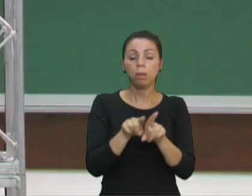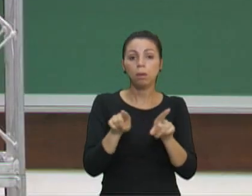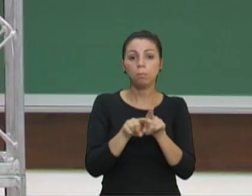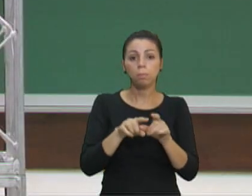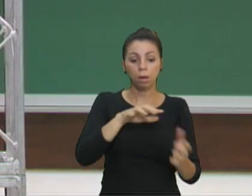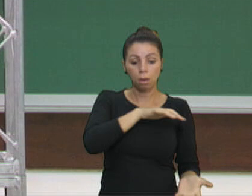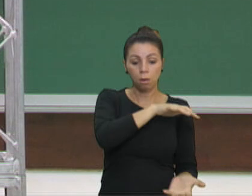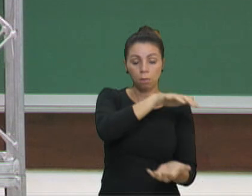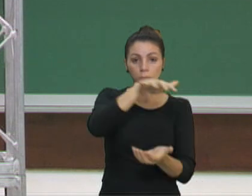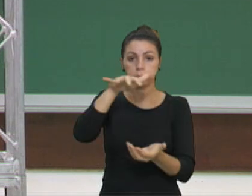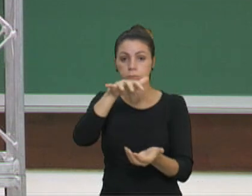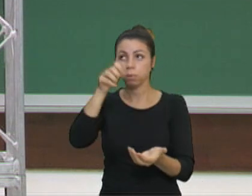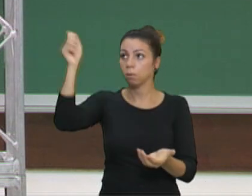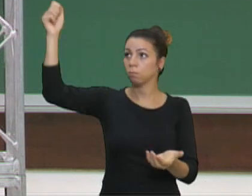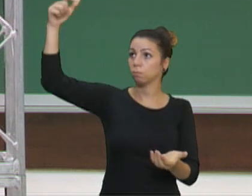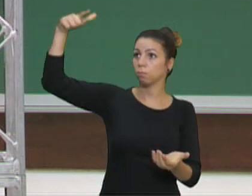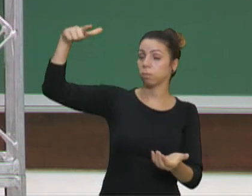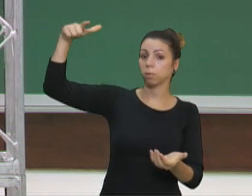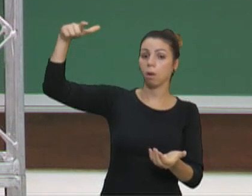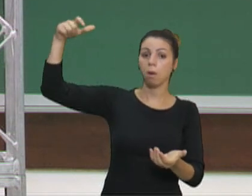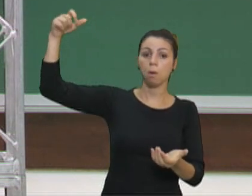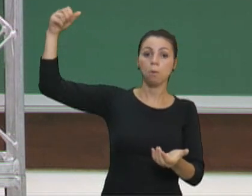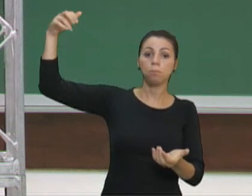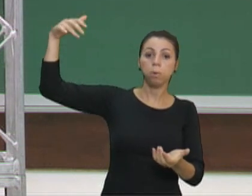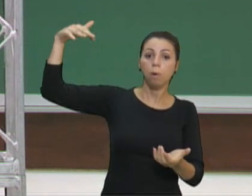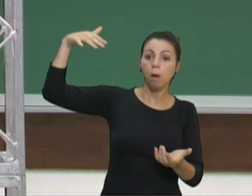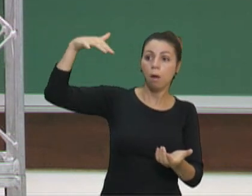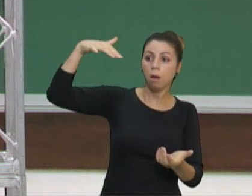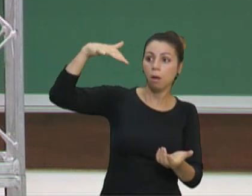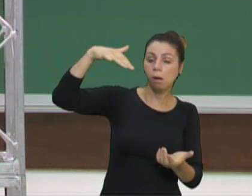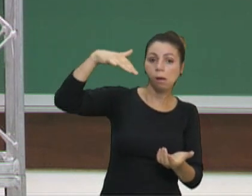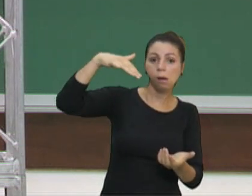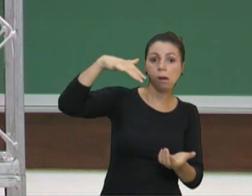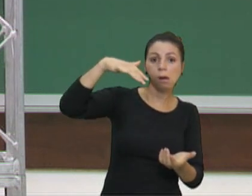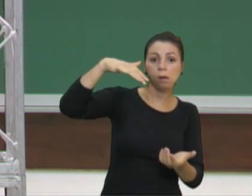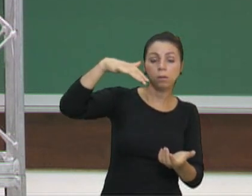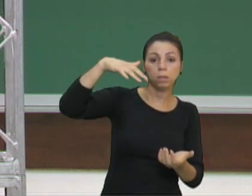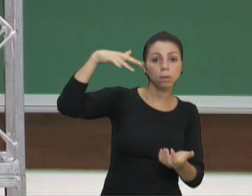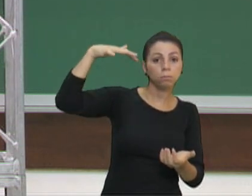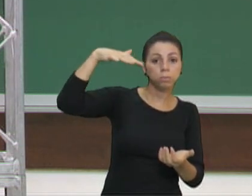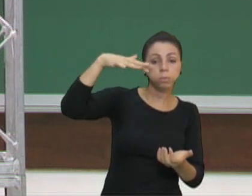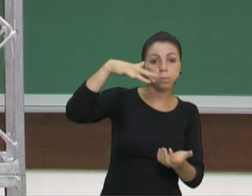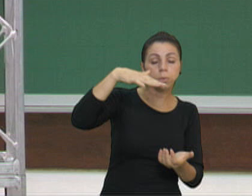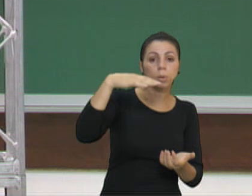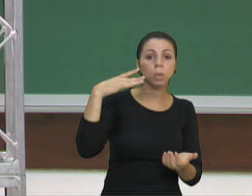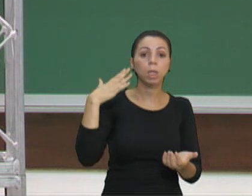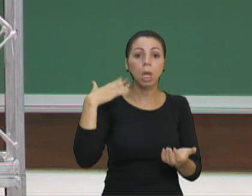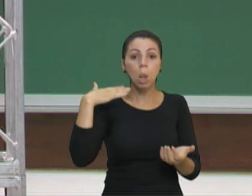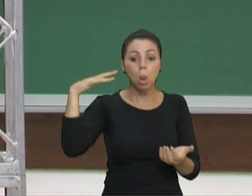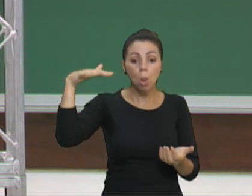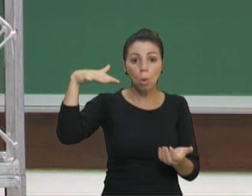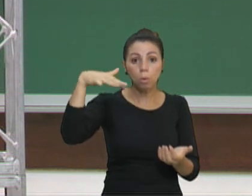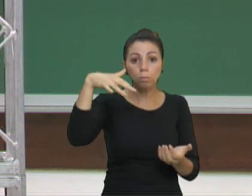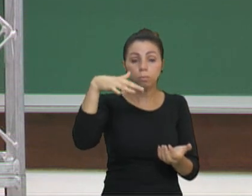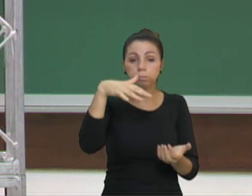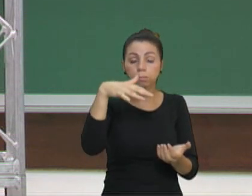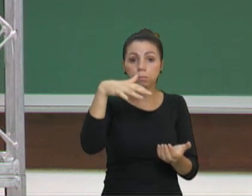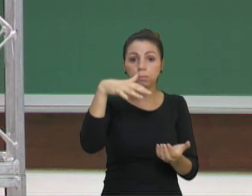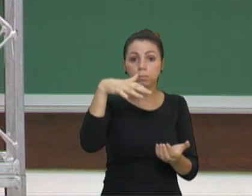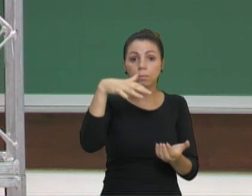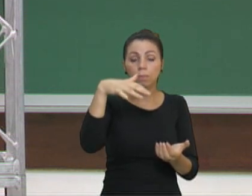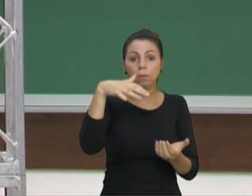O planeta vai ficando cada vez mais quente, né? A gente tem uma alteração nos regimes de chuva. Então, são